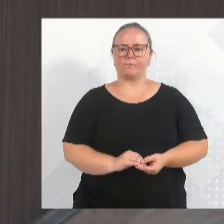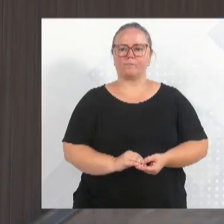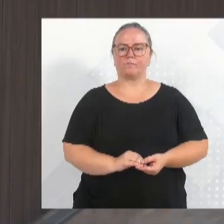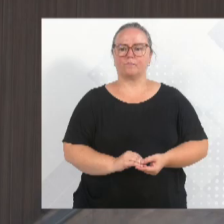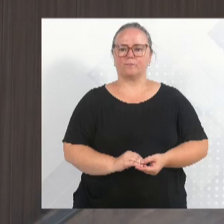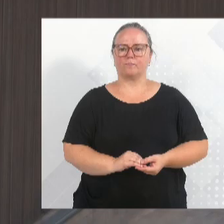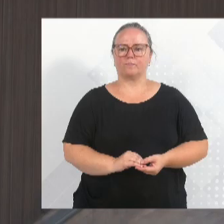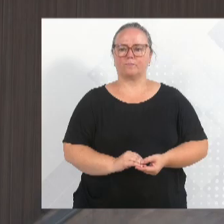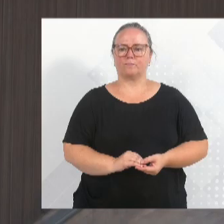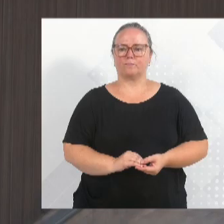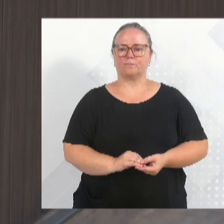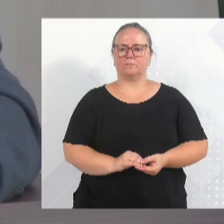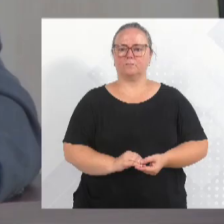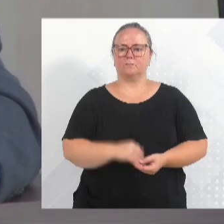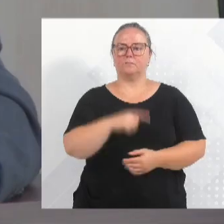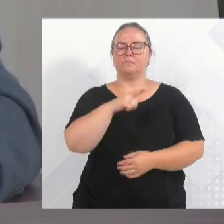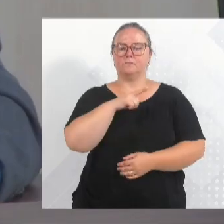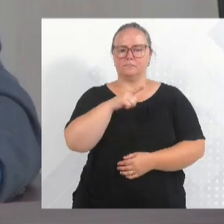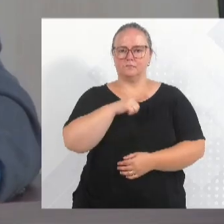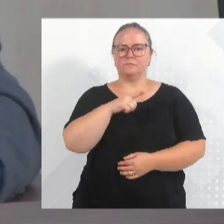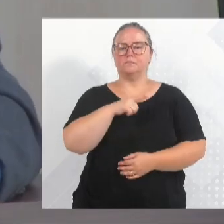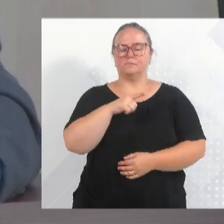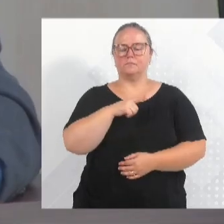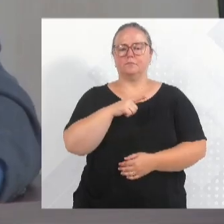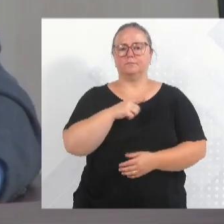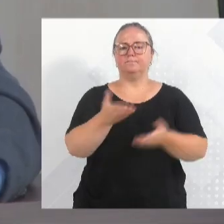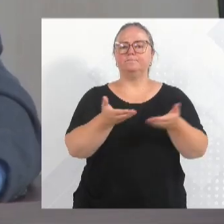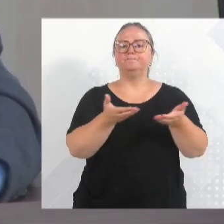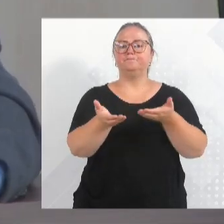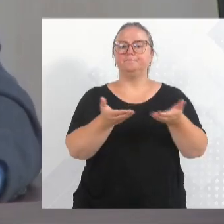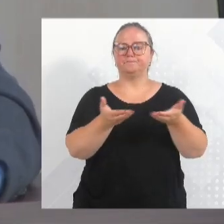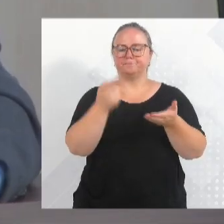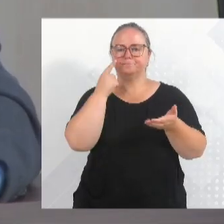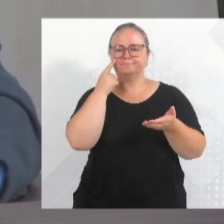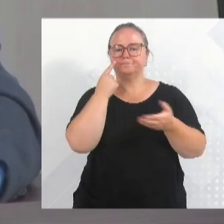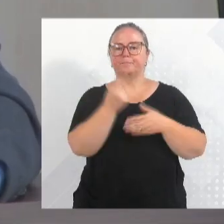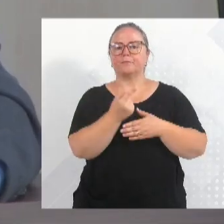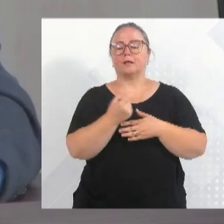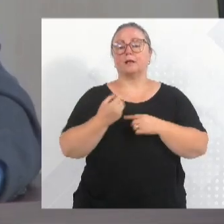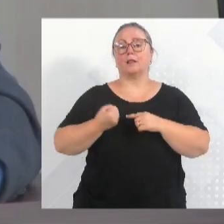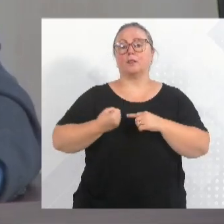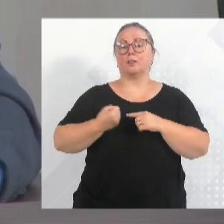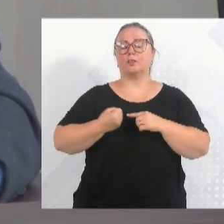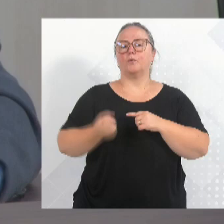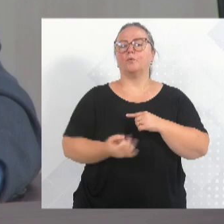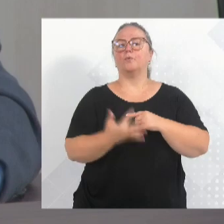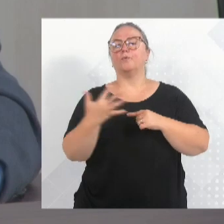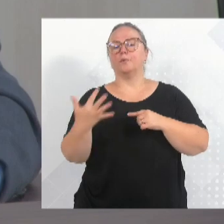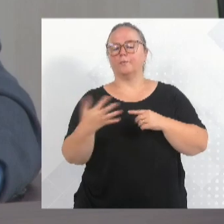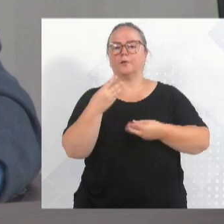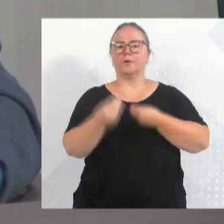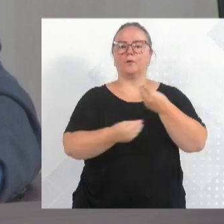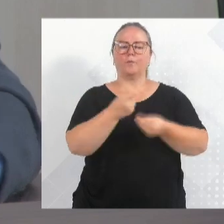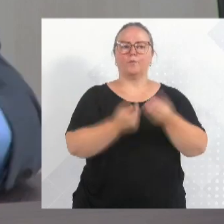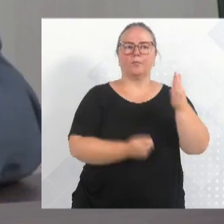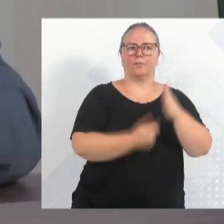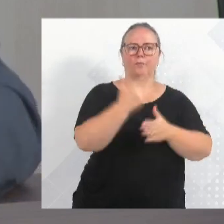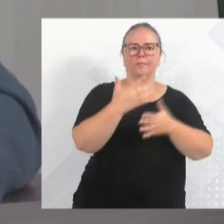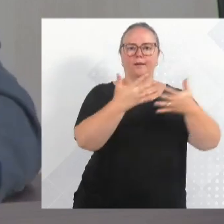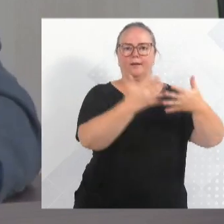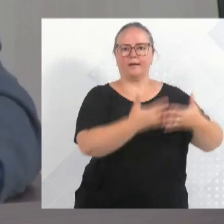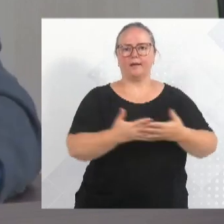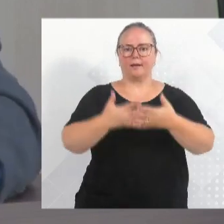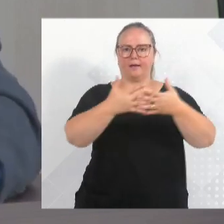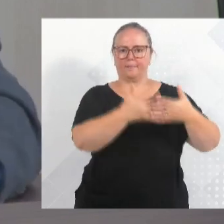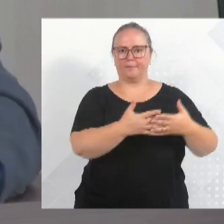aqui números, né, da licitação que fala sobre a compra dos caminhões-pipa,